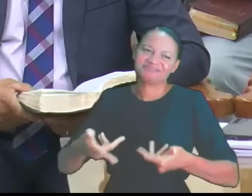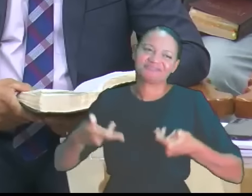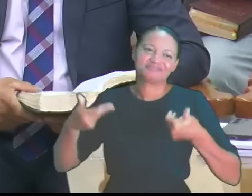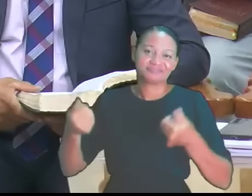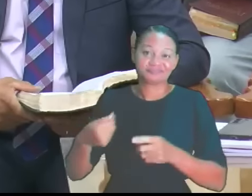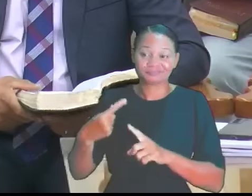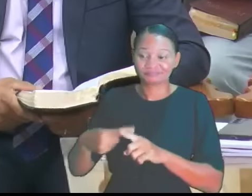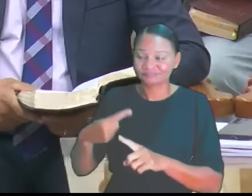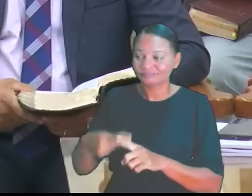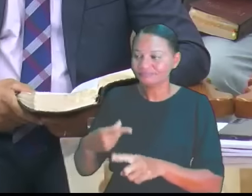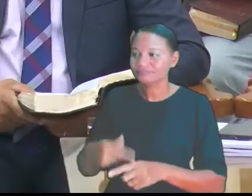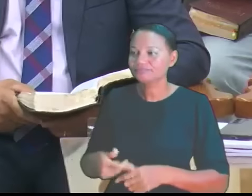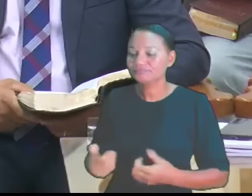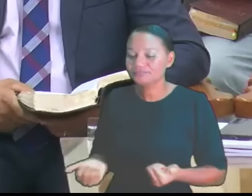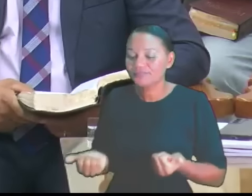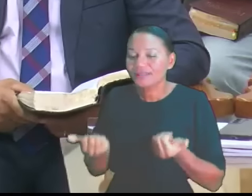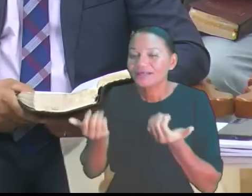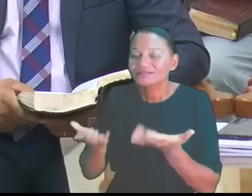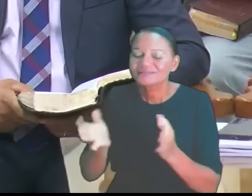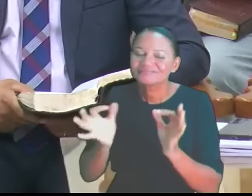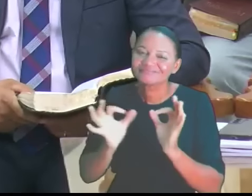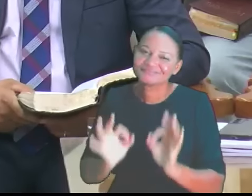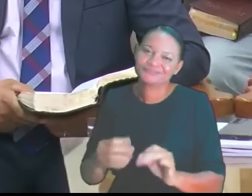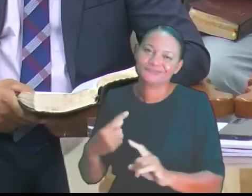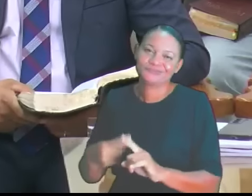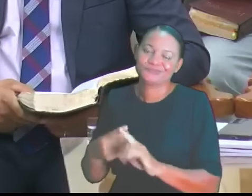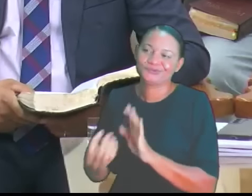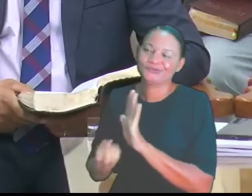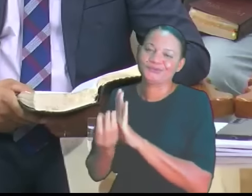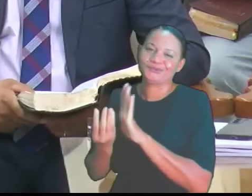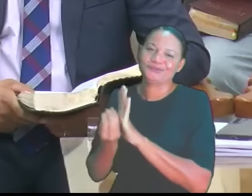porque ela só dá certo porque é obra de Deus.